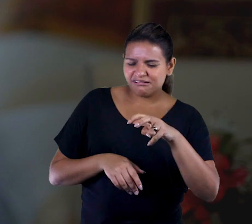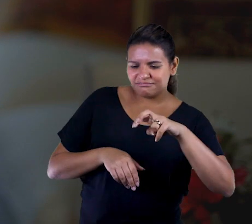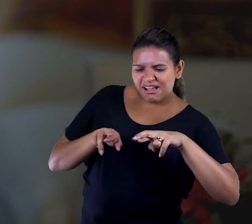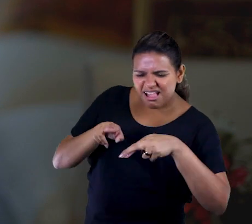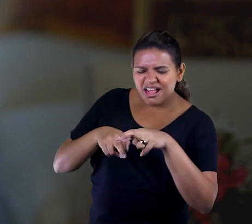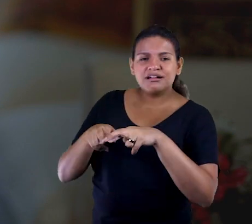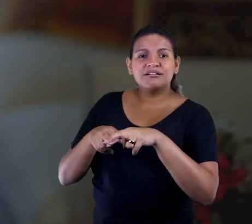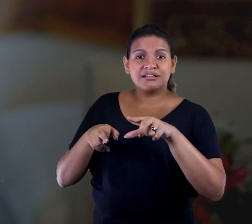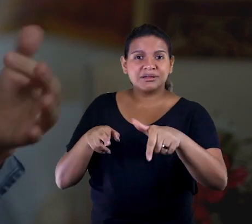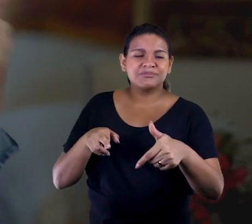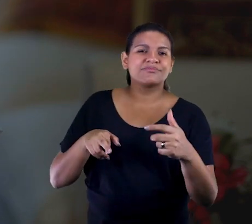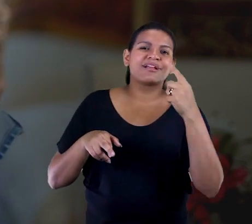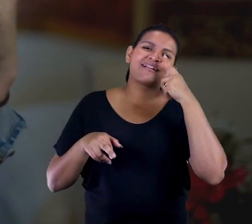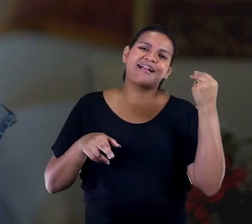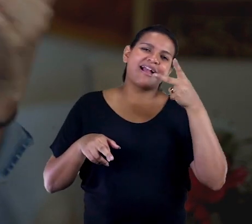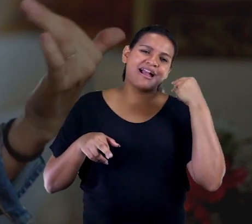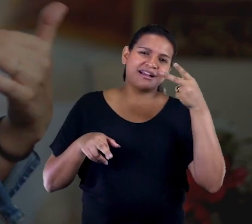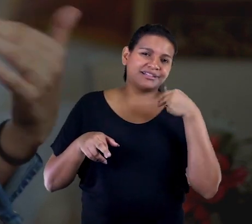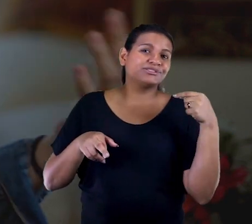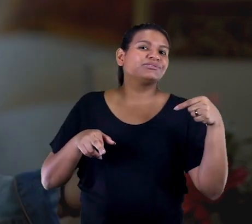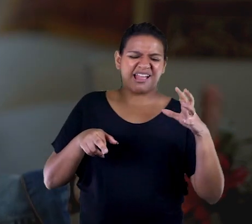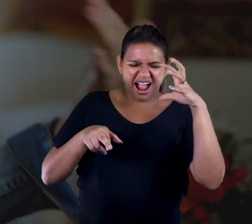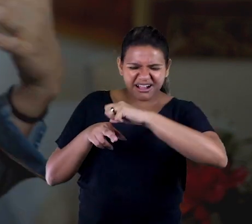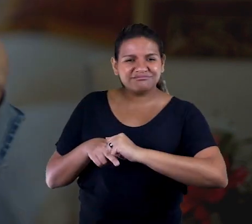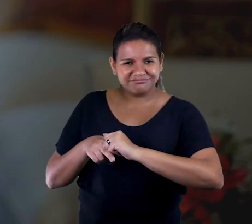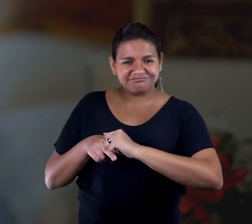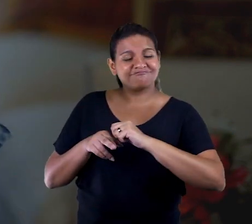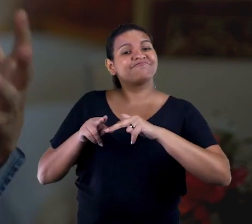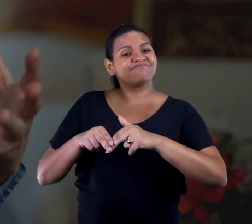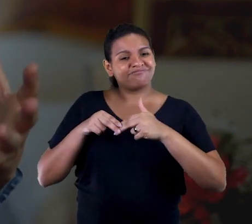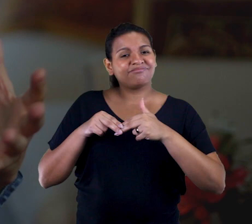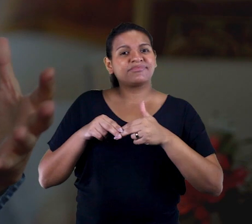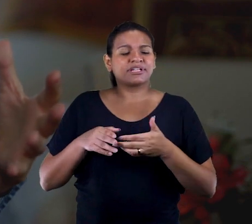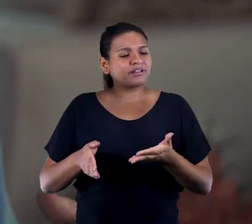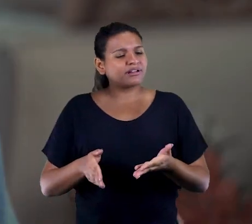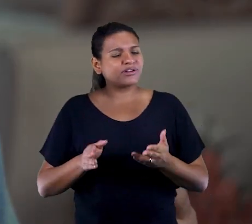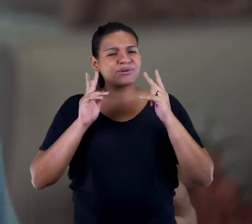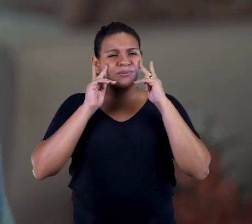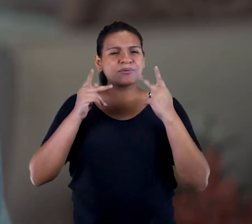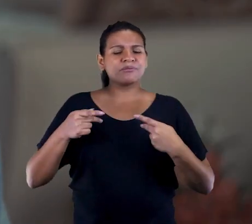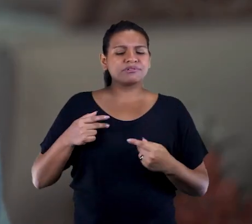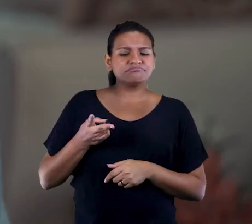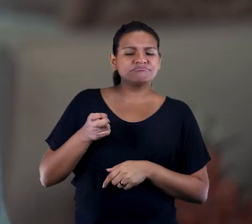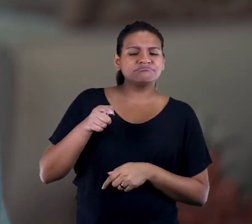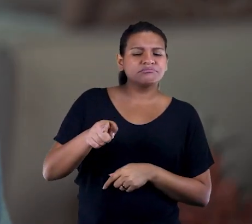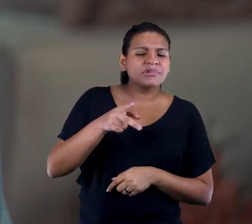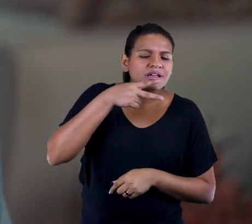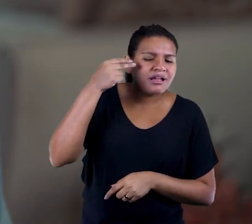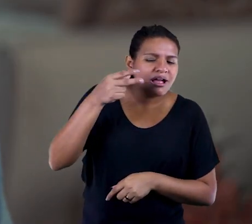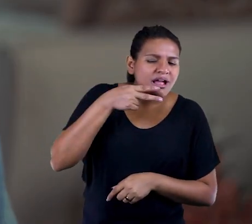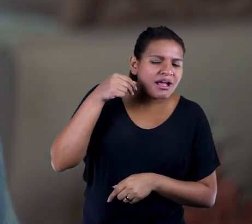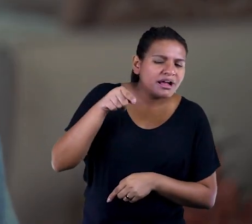se beneficiando disso. Então, eles estavam ali caçando roedores que estavam atacando esses estoques de grãos. E os humanos começaram a